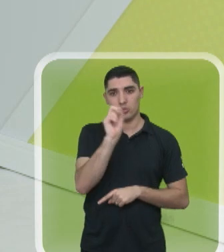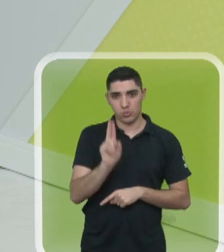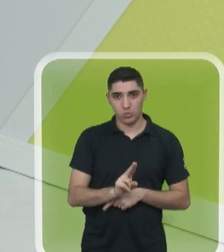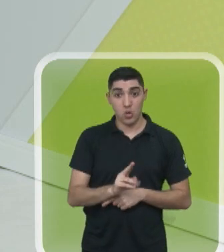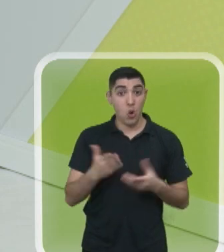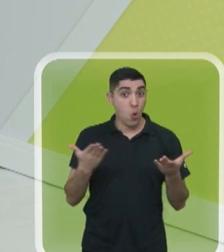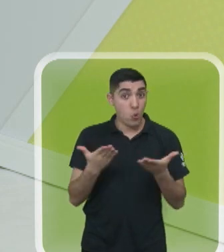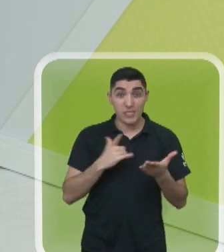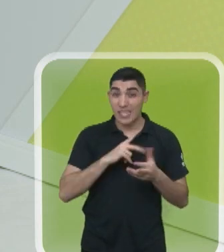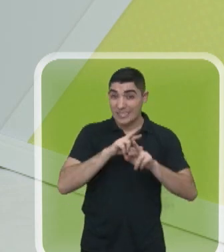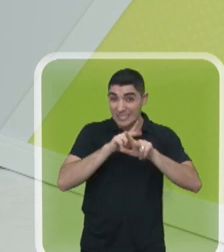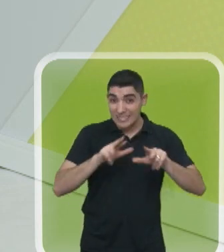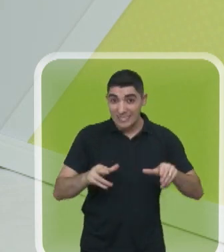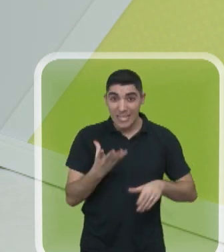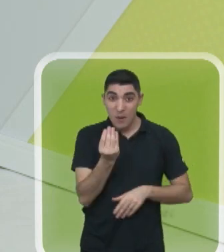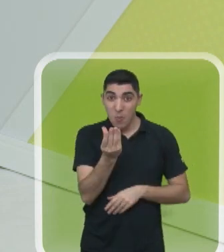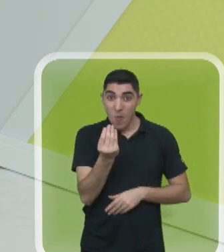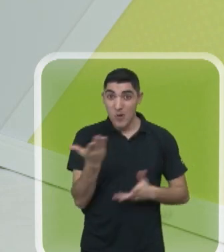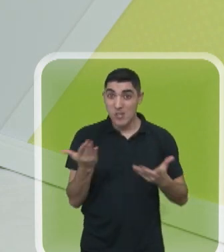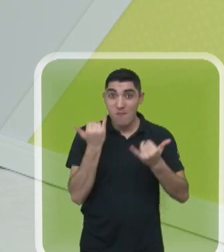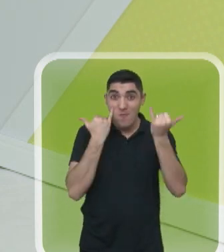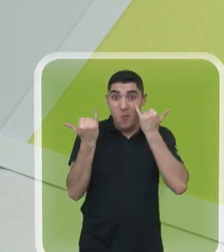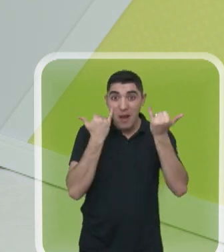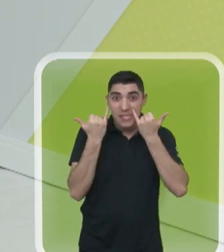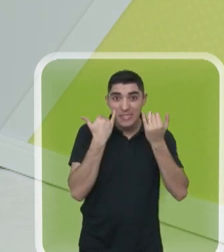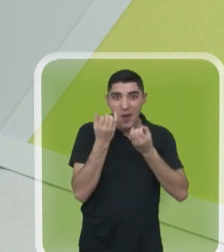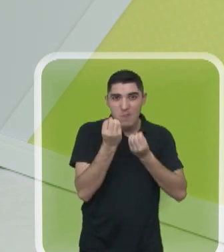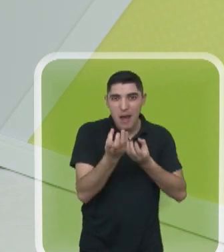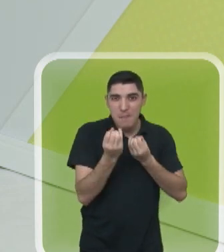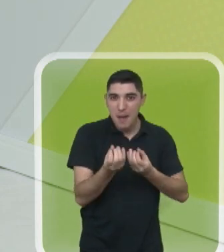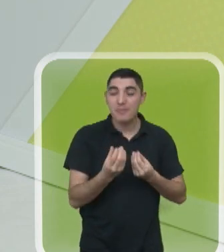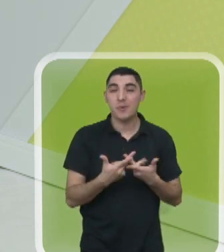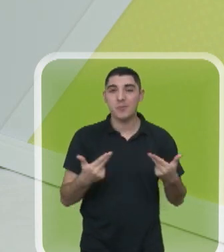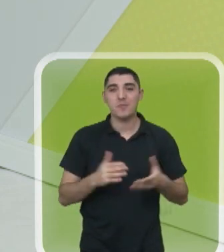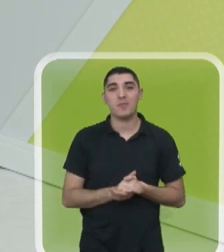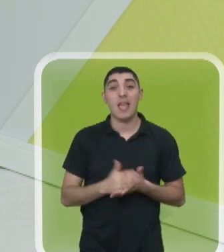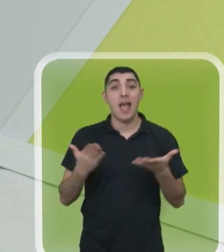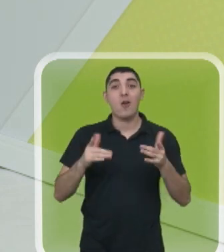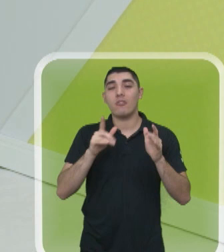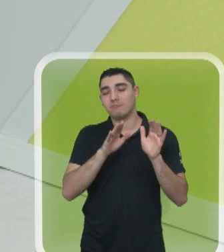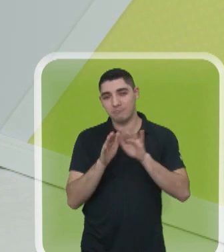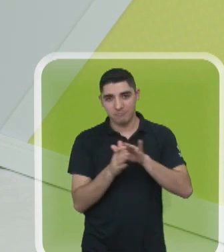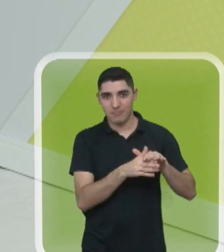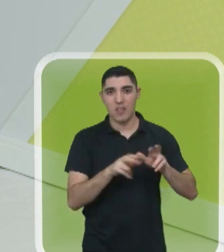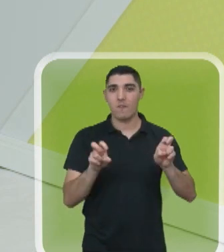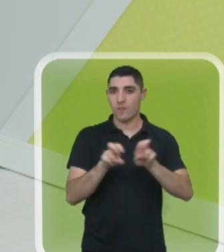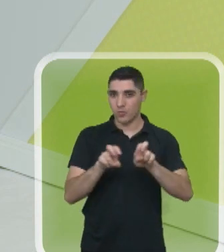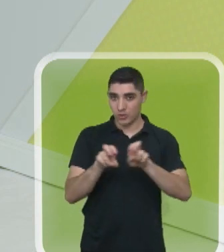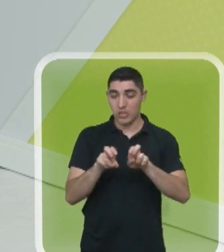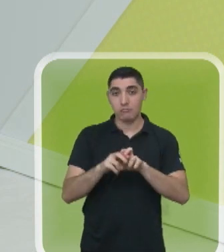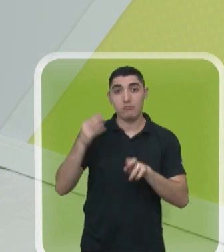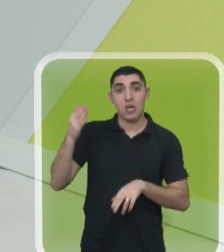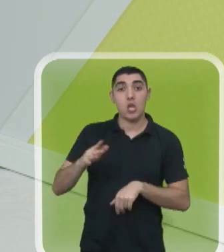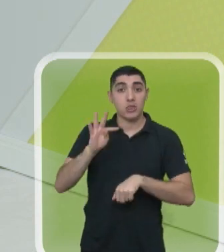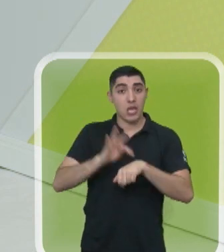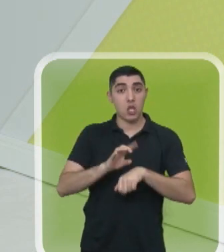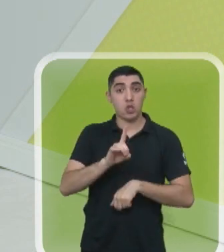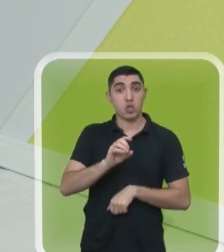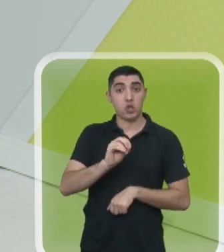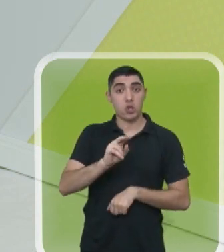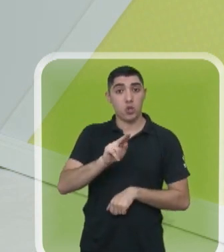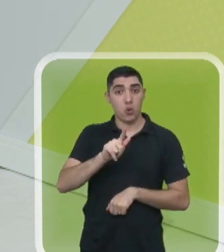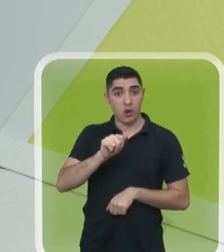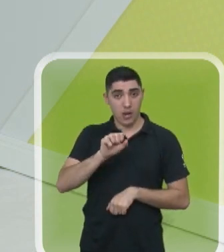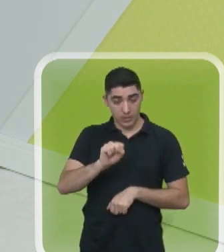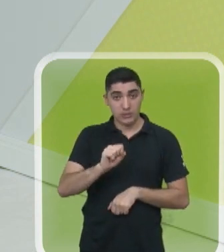programa tá assim, eu diria Silvio Santos. Tá assim, ó, de informação. Vamos falar agora de futsal, porque o time do técnico Douglas Navas tem um jogo importante